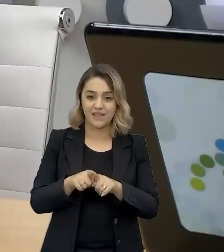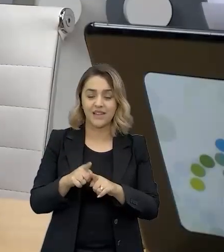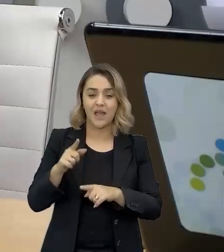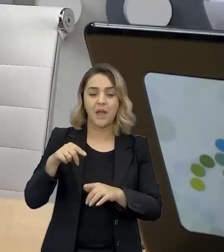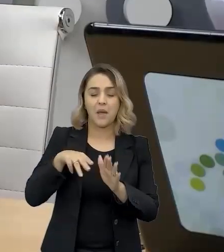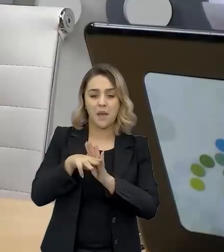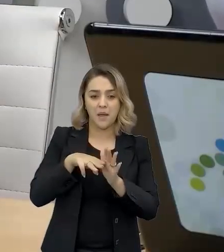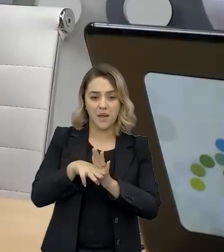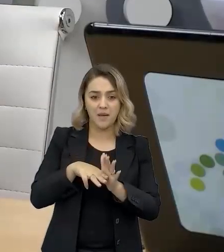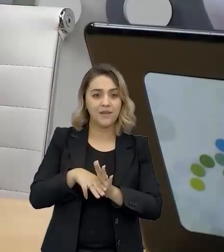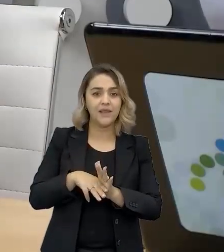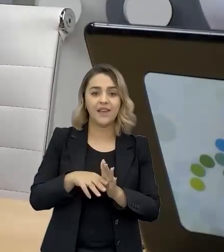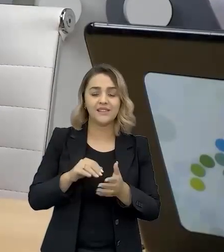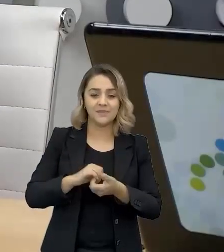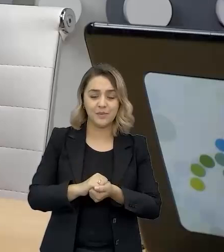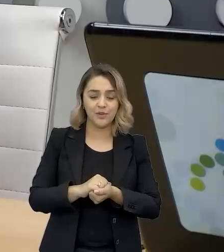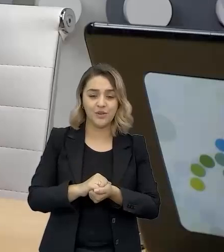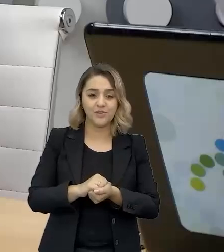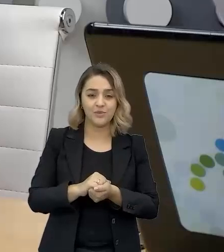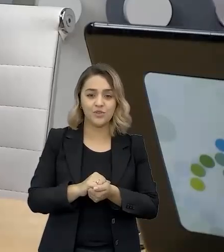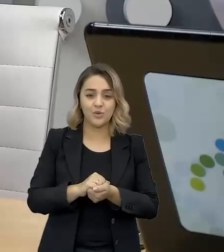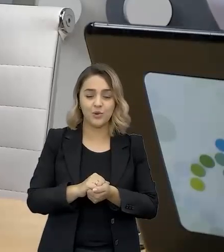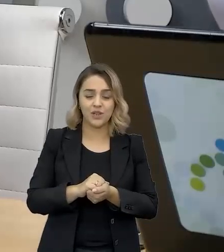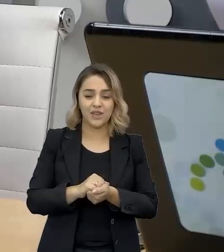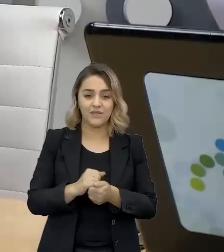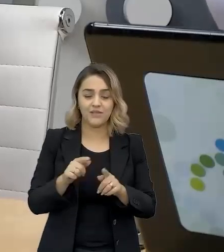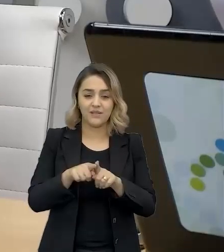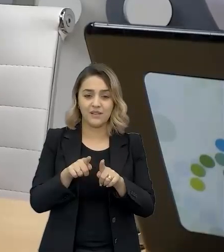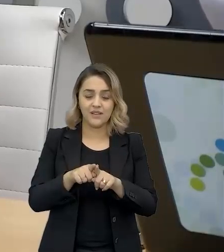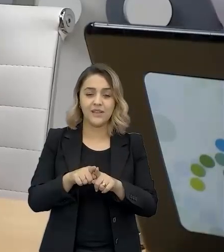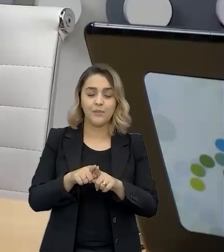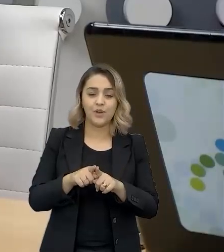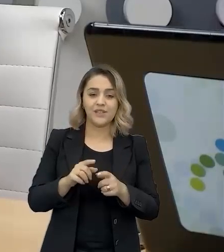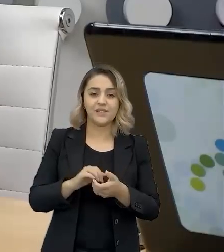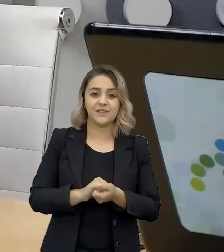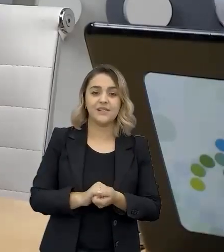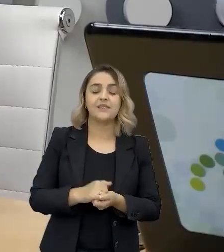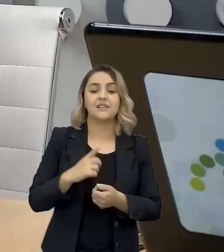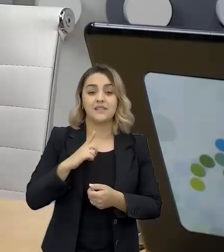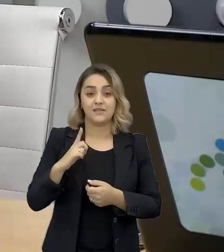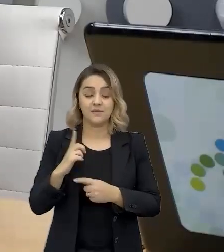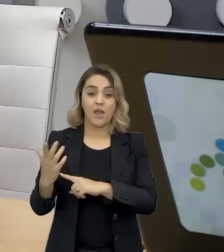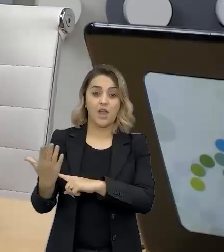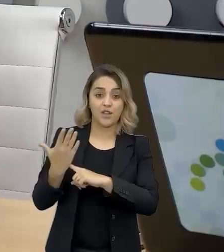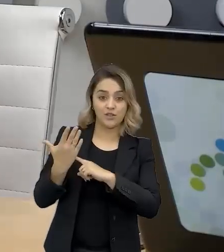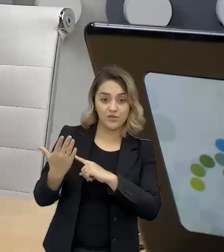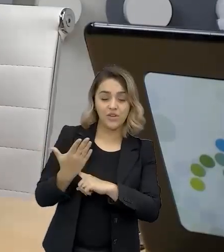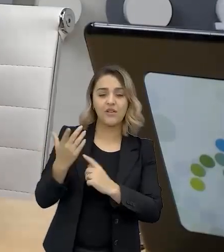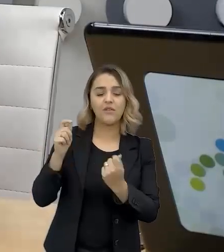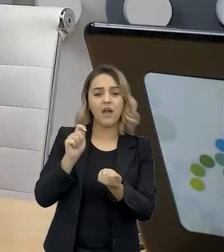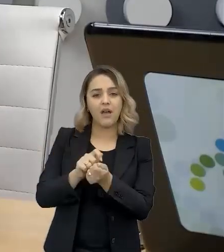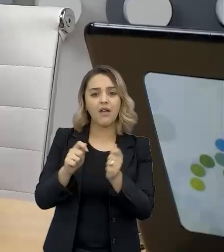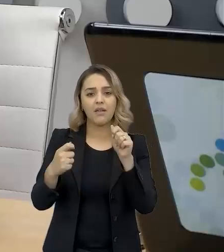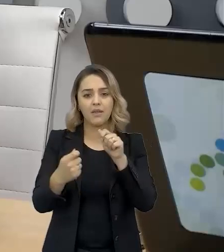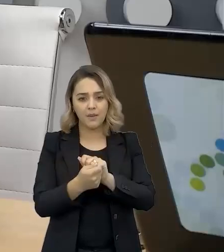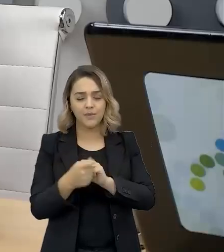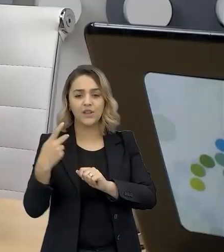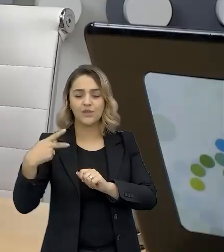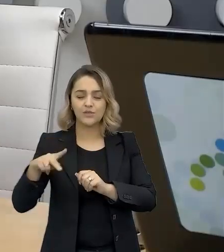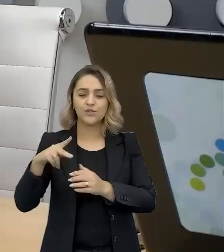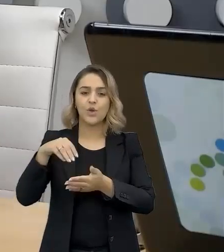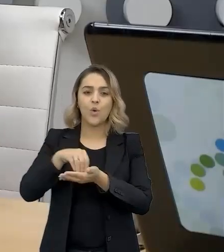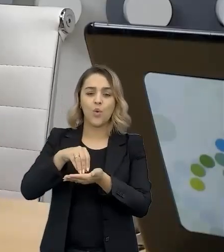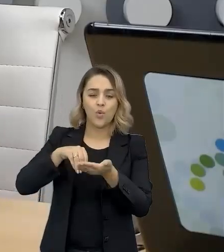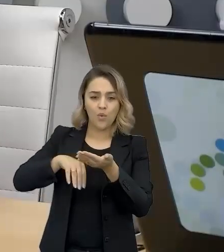metodologias ativas, a gente tem uma gama gigantesca de possibilidades que aí vocês vão se adequar conforme o público de vocês,